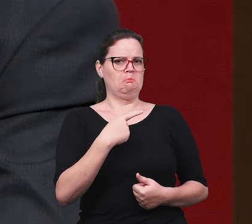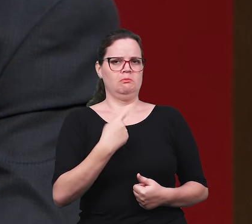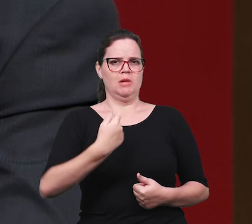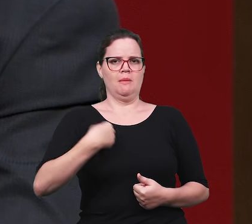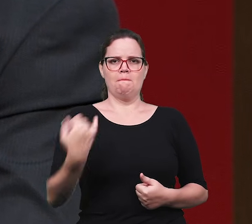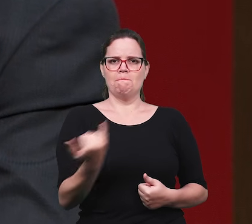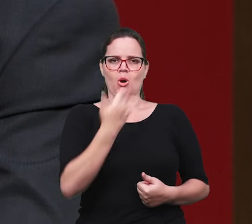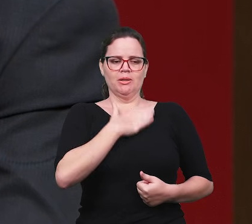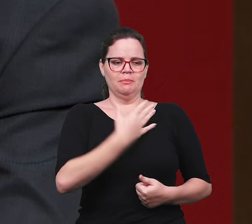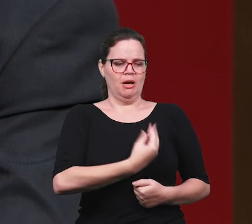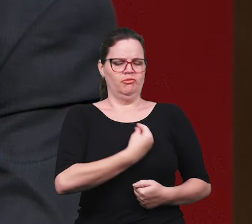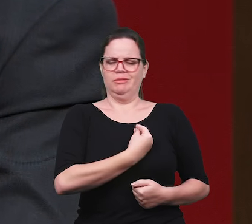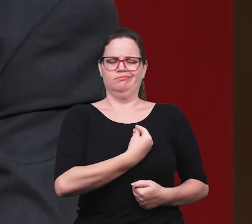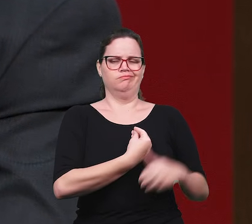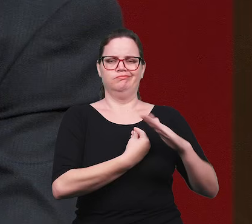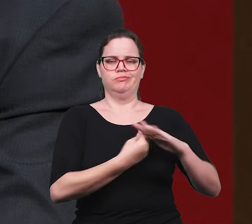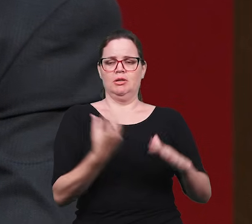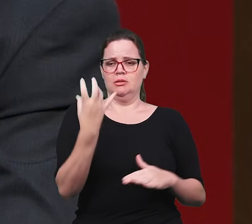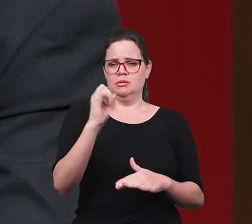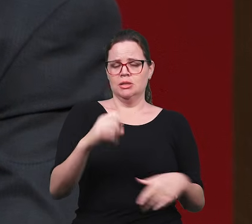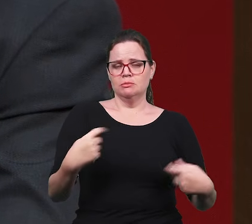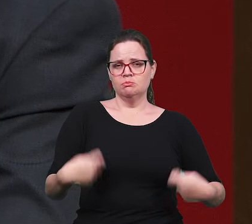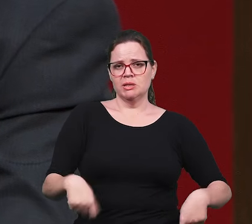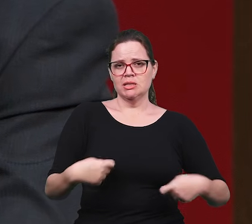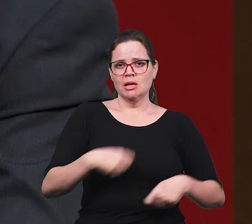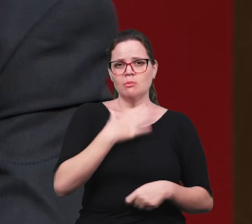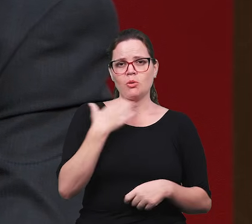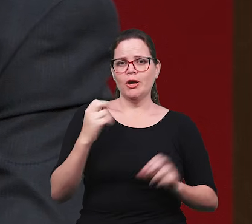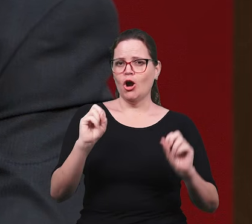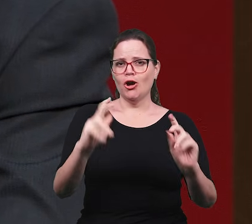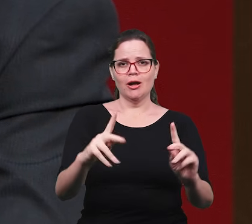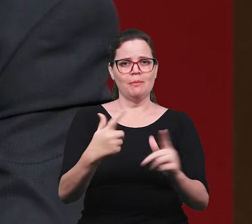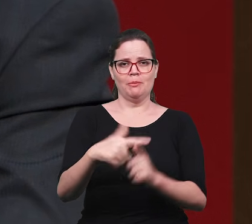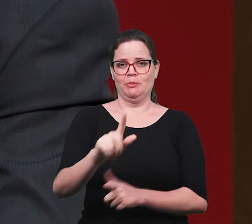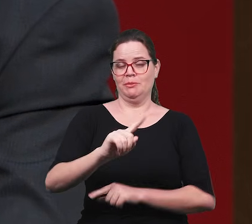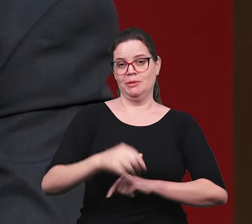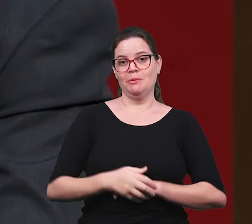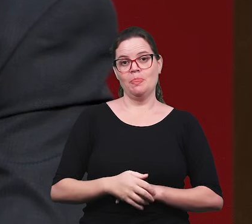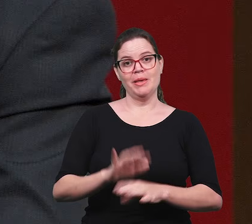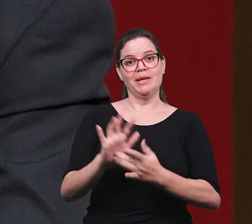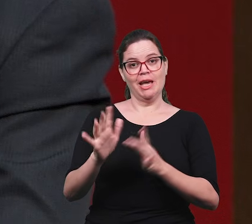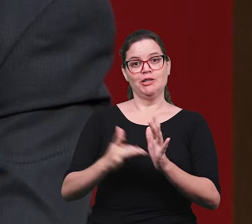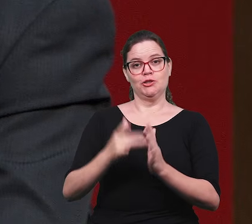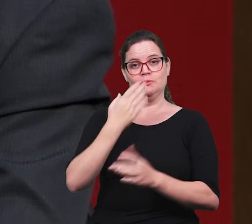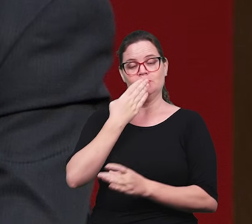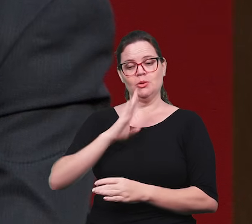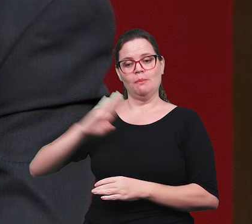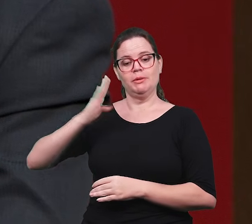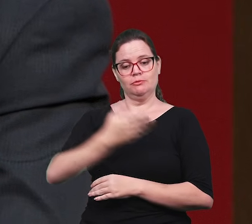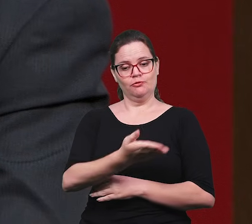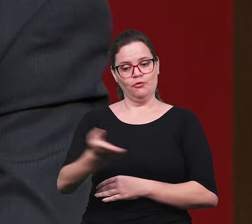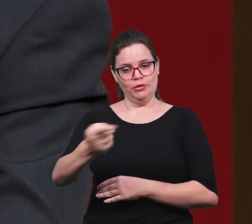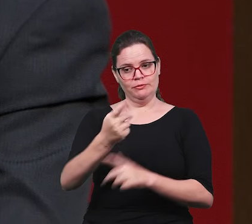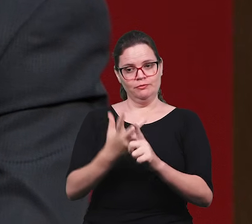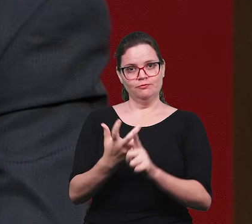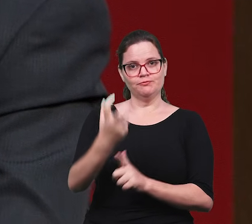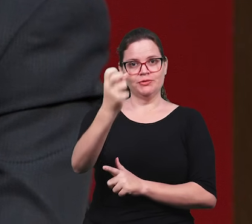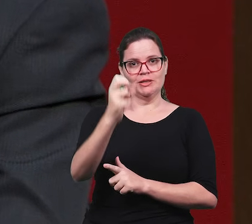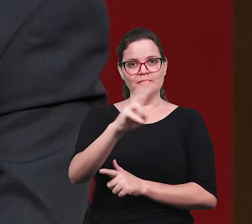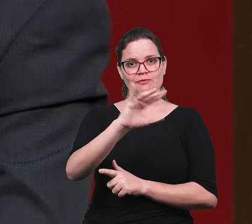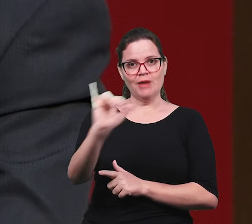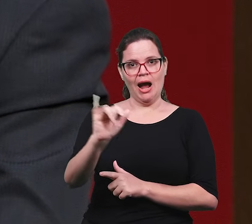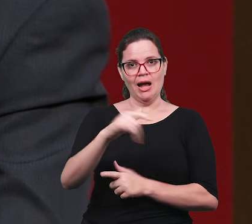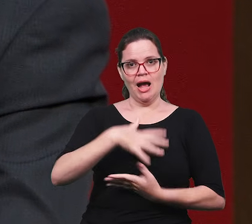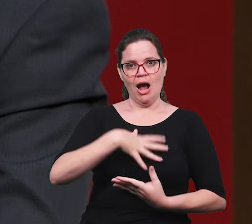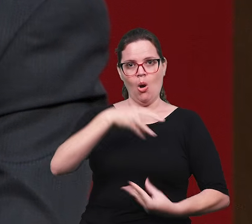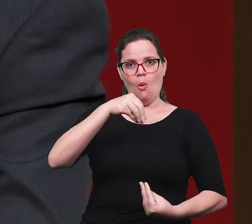Senhor, Ele deixa a promessa para aquela igreja, dizendo: o que vencer não receberá o